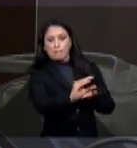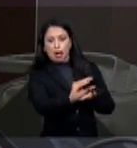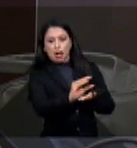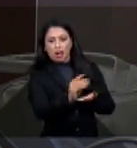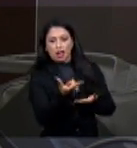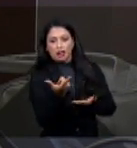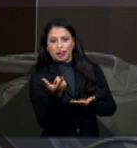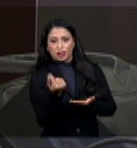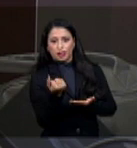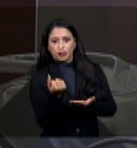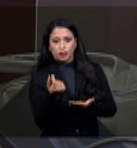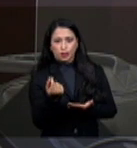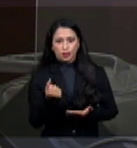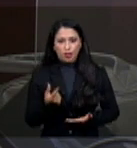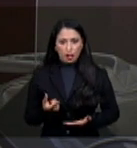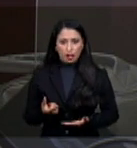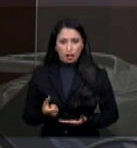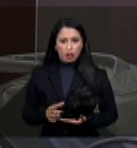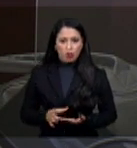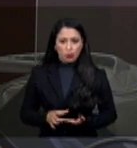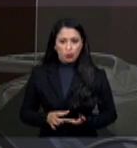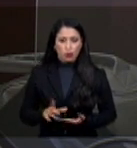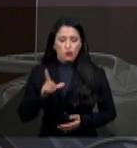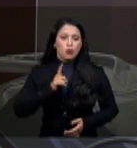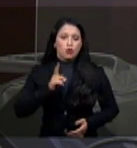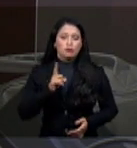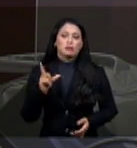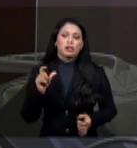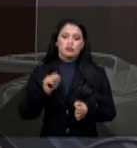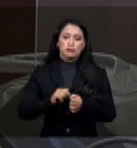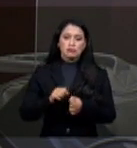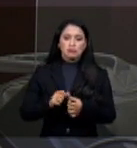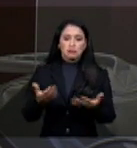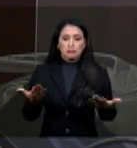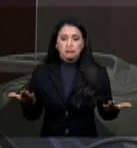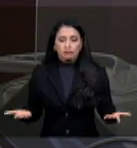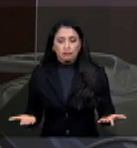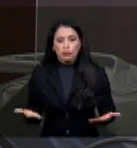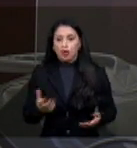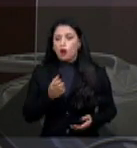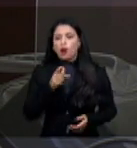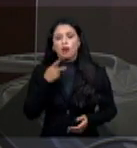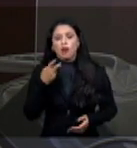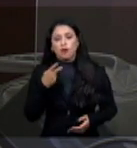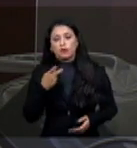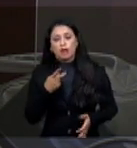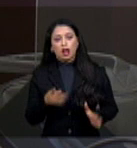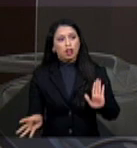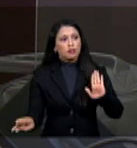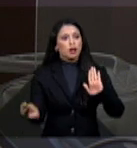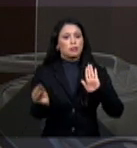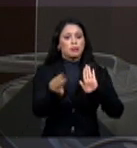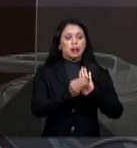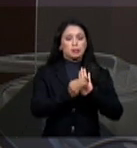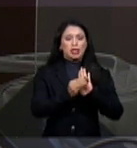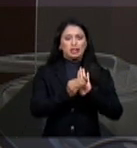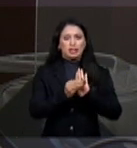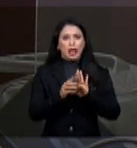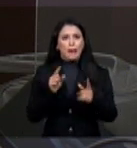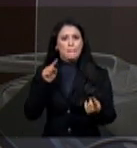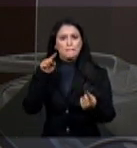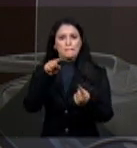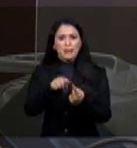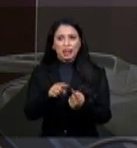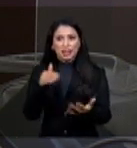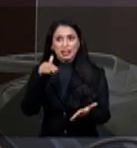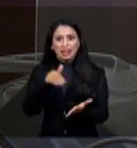quantidade de dinheiro para determinadas medidas, ou dizer que vão implementar tantas metas